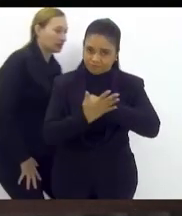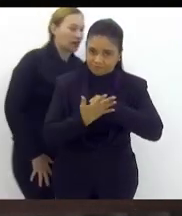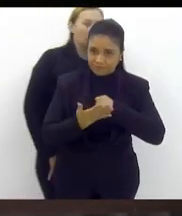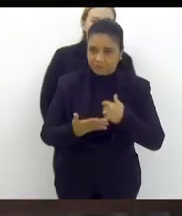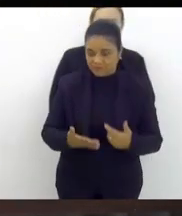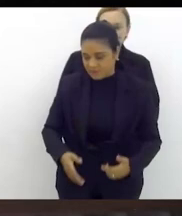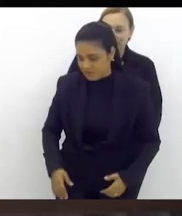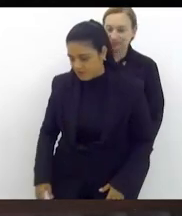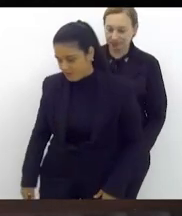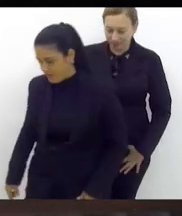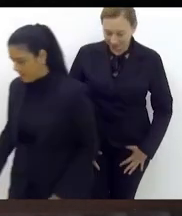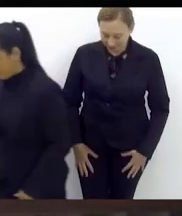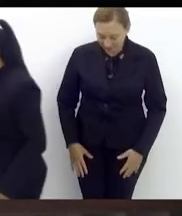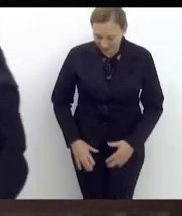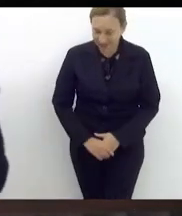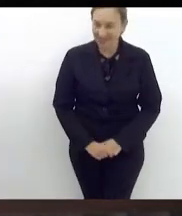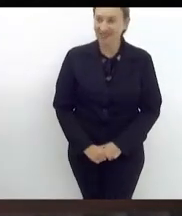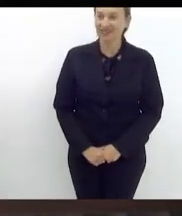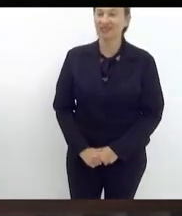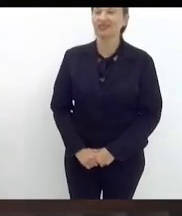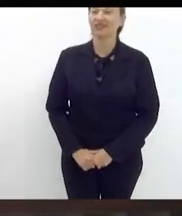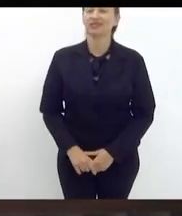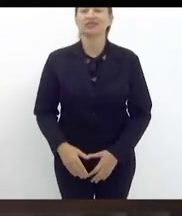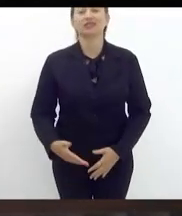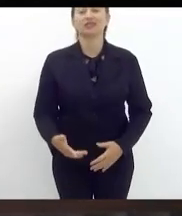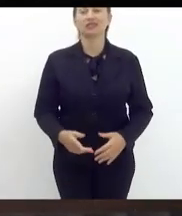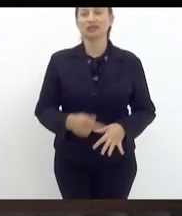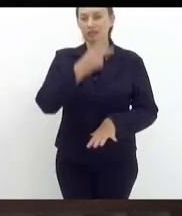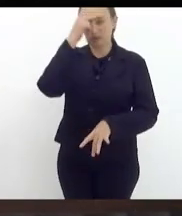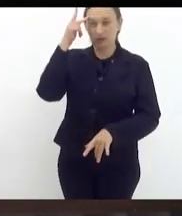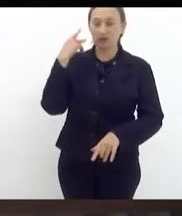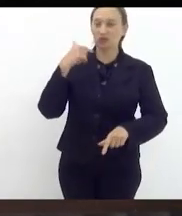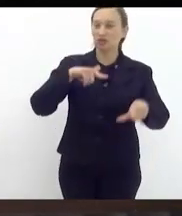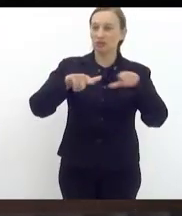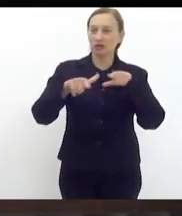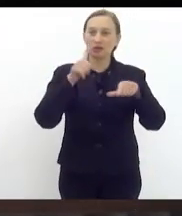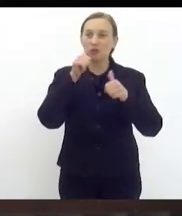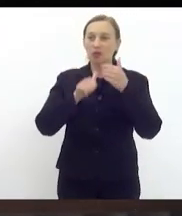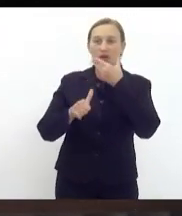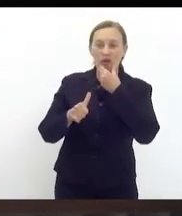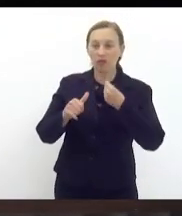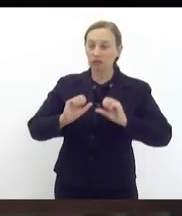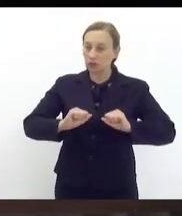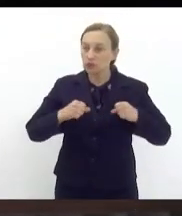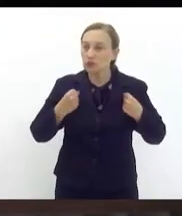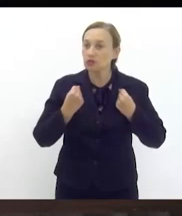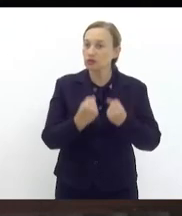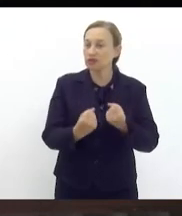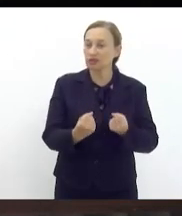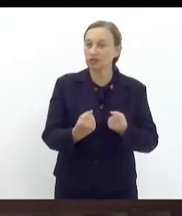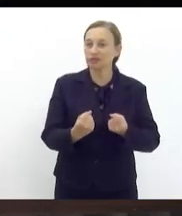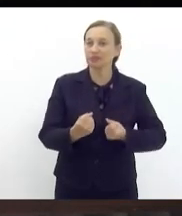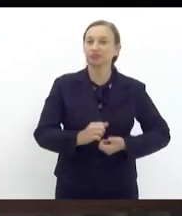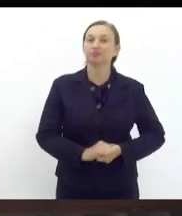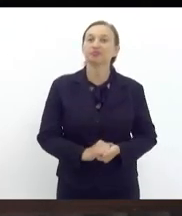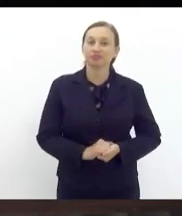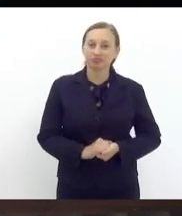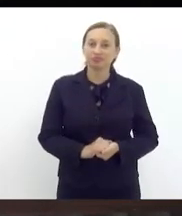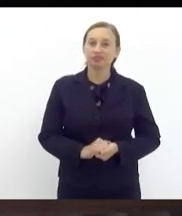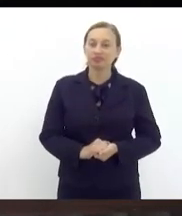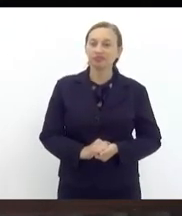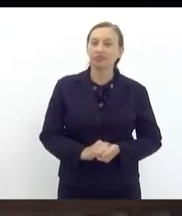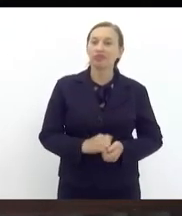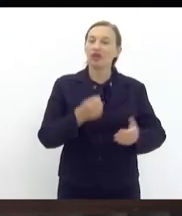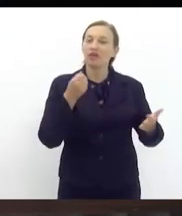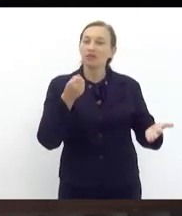meu mandato e a bancada do Partido dos Trabalhadores e das Trabalhadoras, nós estaremos empenhados na efetivação do pagamento